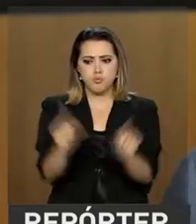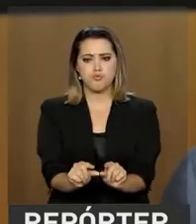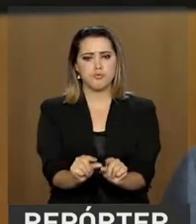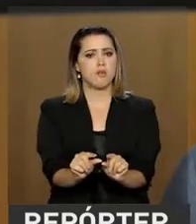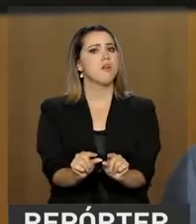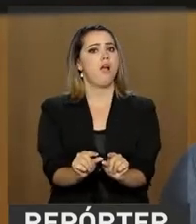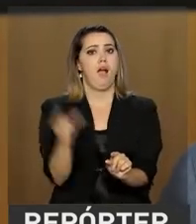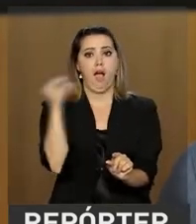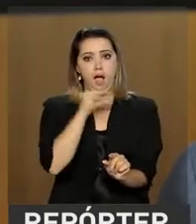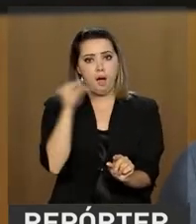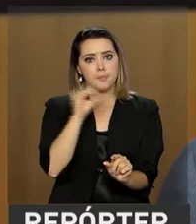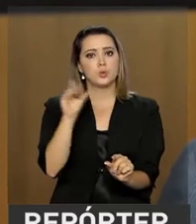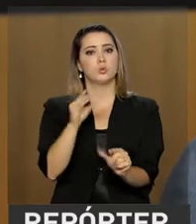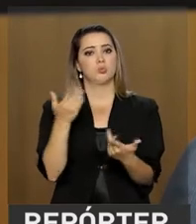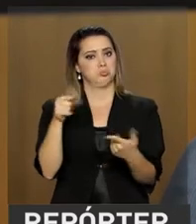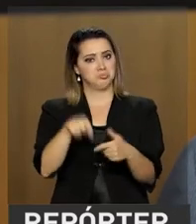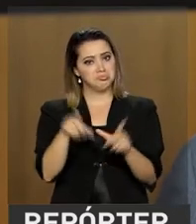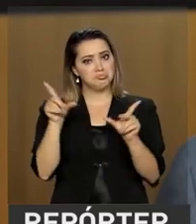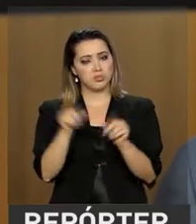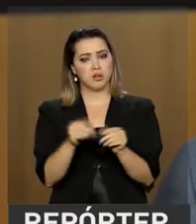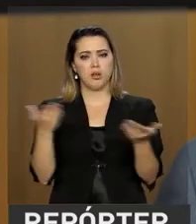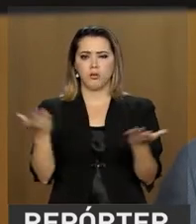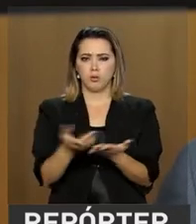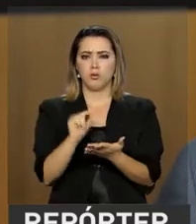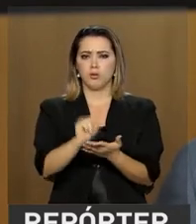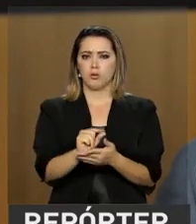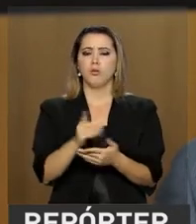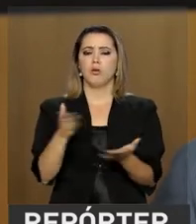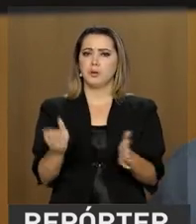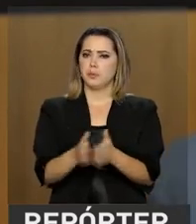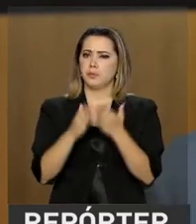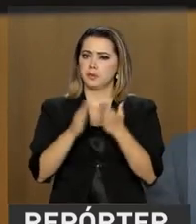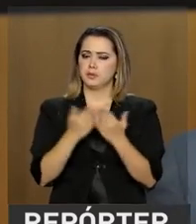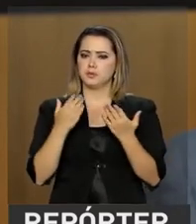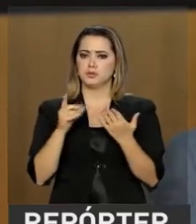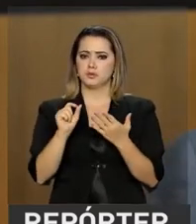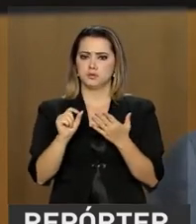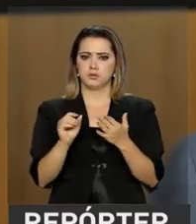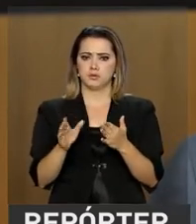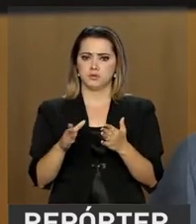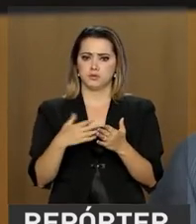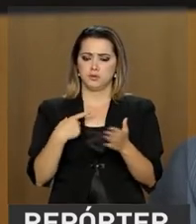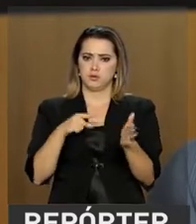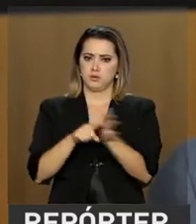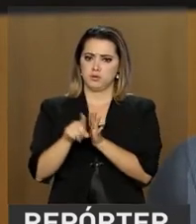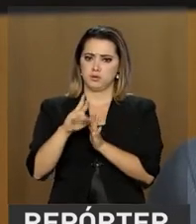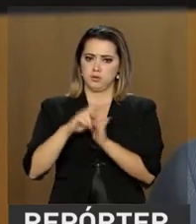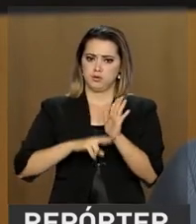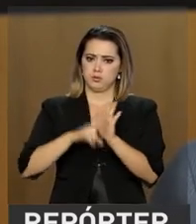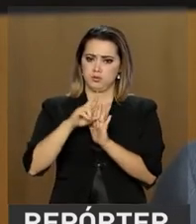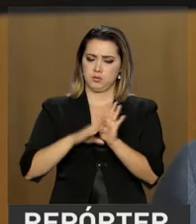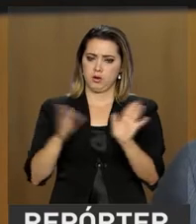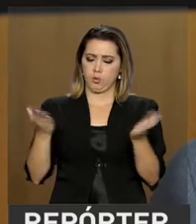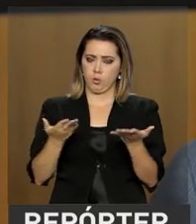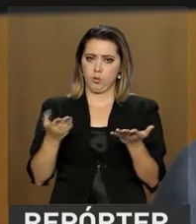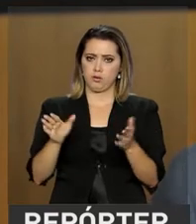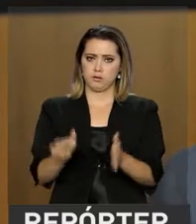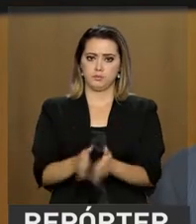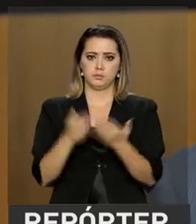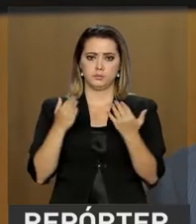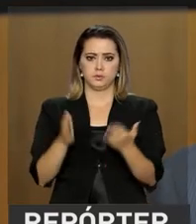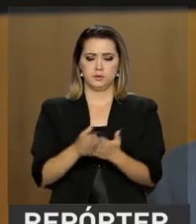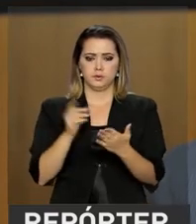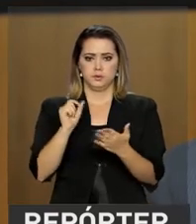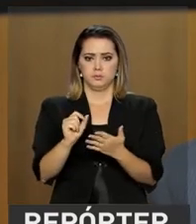rápida comparando o número não está nesse momento mas continuo uma situação ea segunda mais do relatório estando naquela